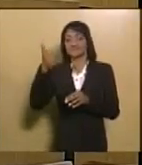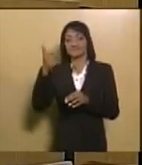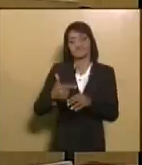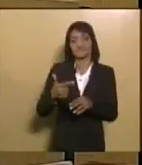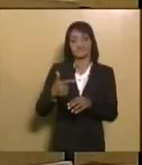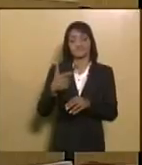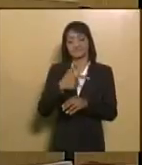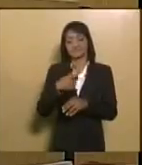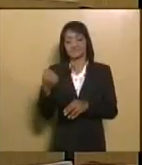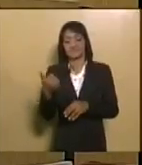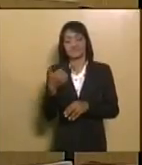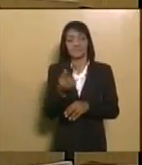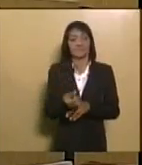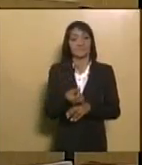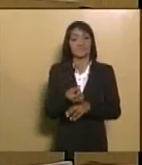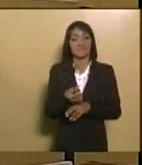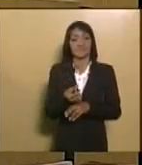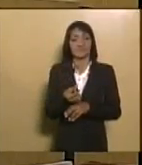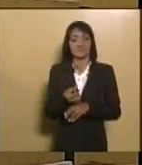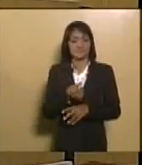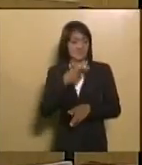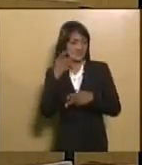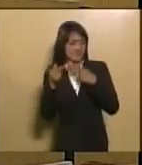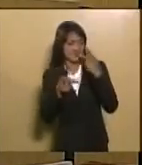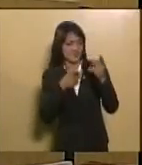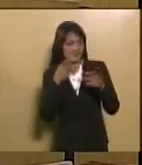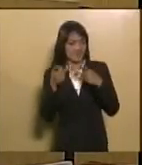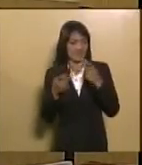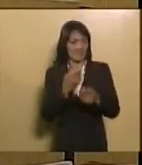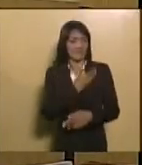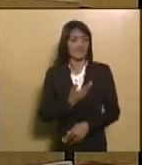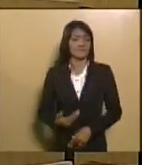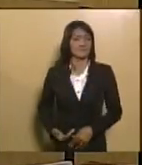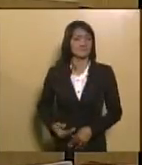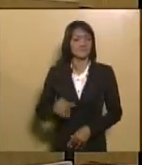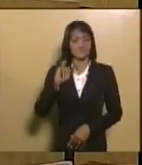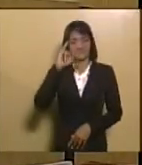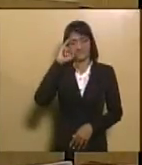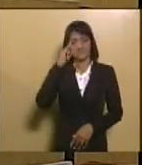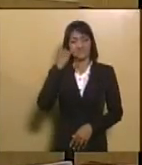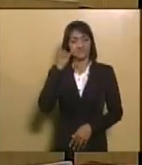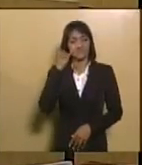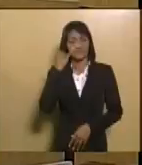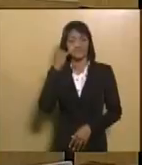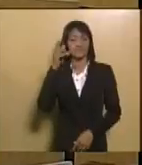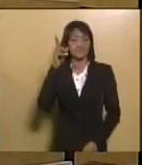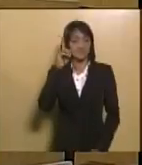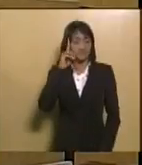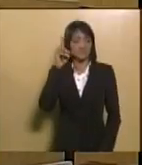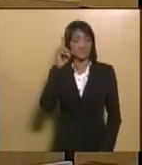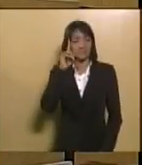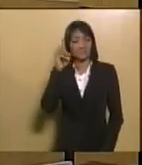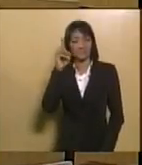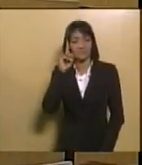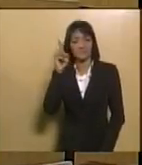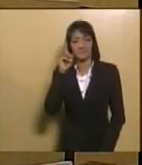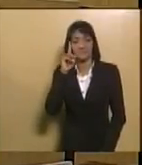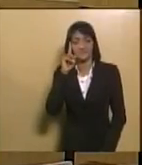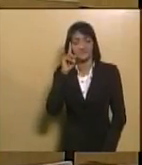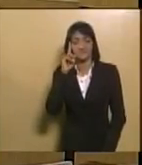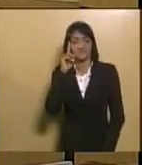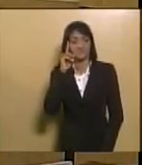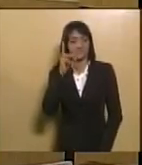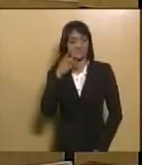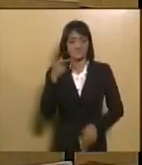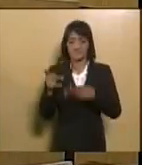2016. Aquele discurso que o governo Jackson Barreto todo dia praticamente repete nos